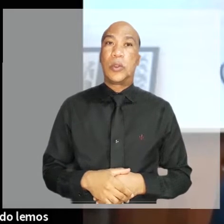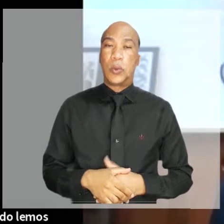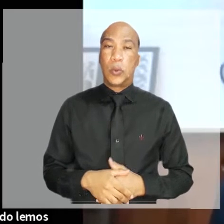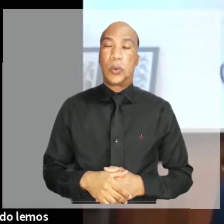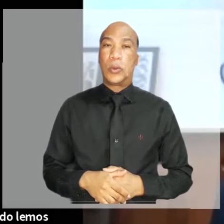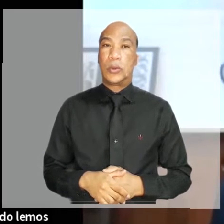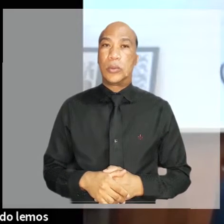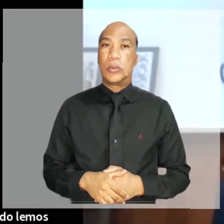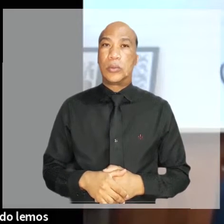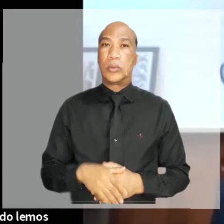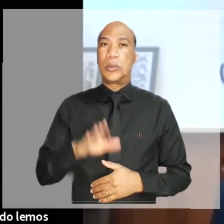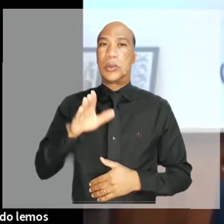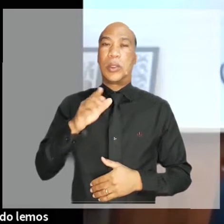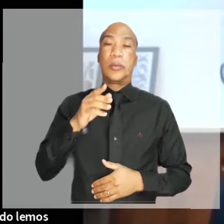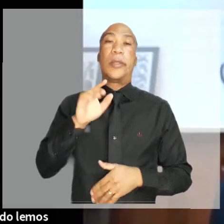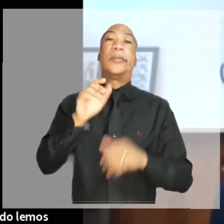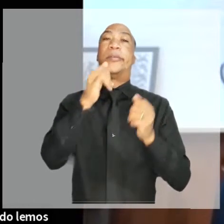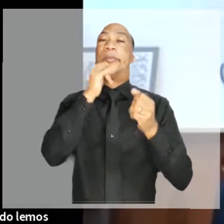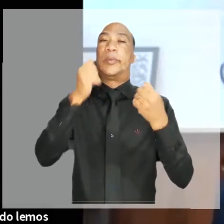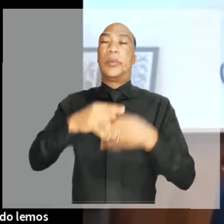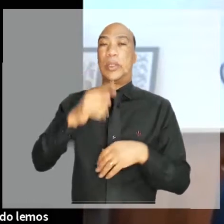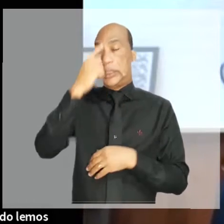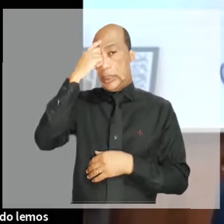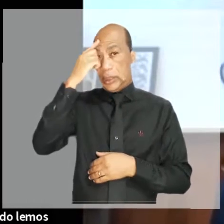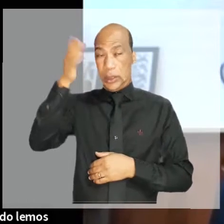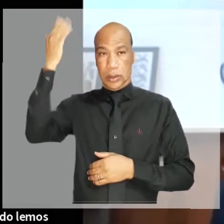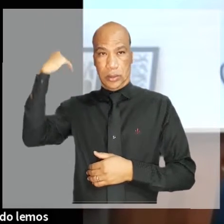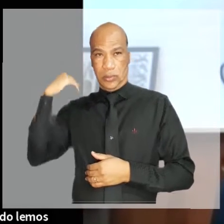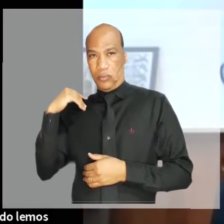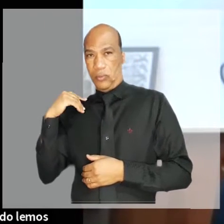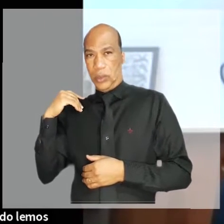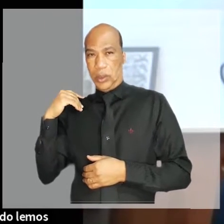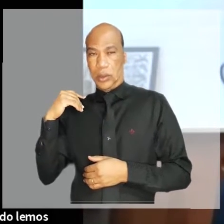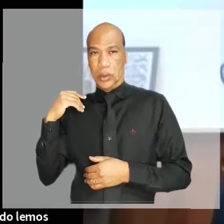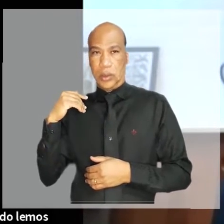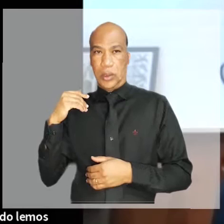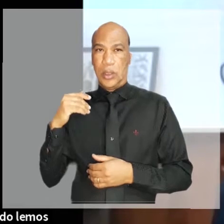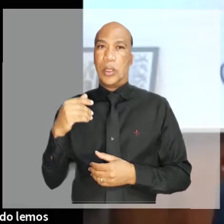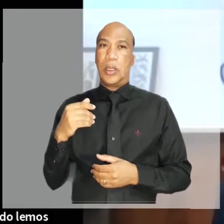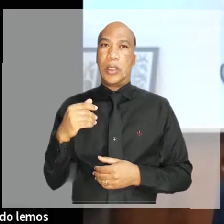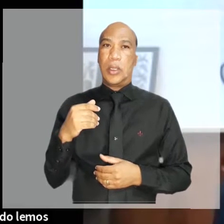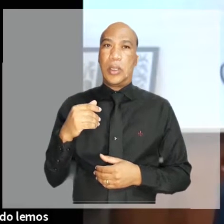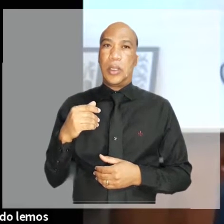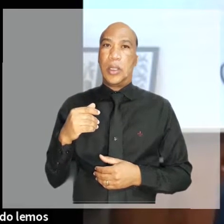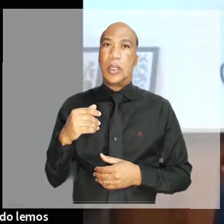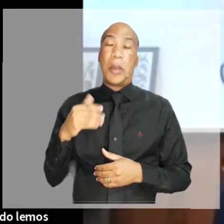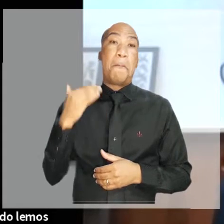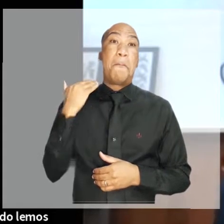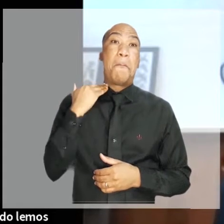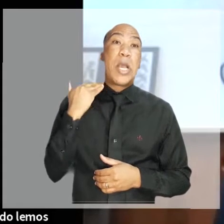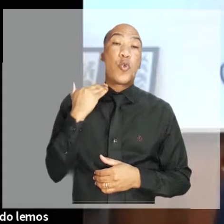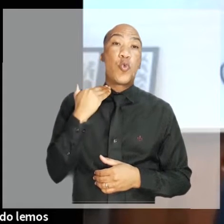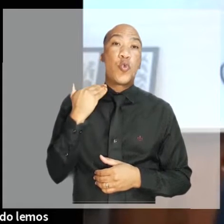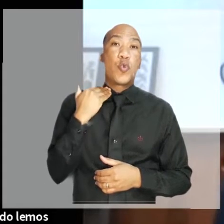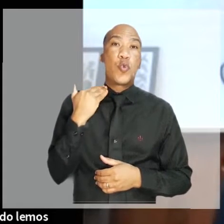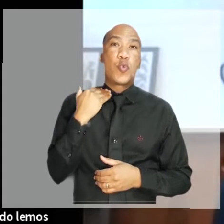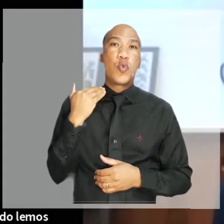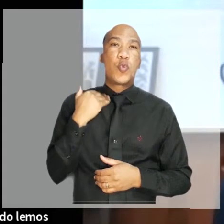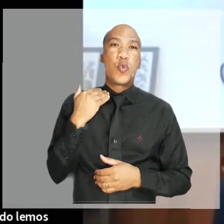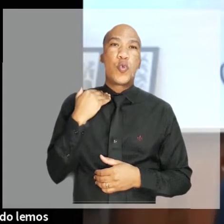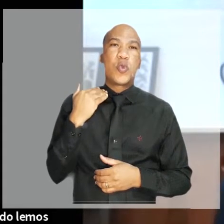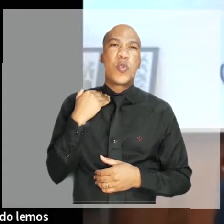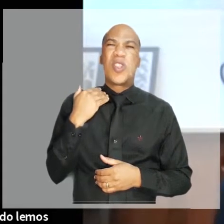Índia, que em 2008 tinha só 20% da população adulta com conta bancária, em